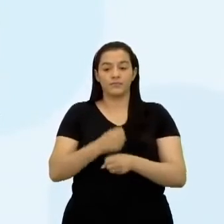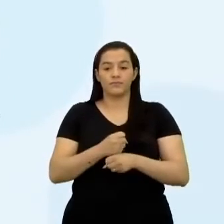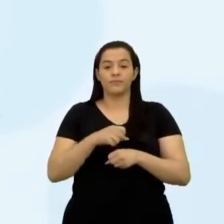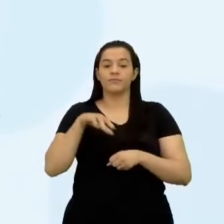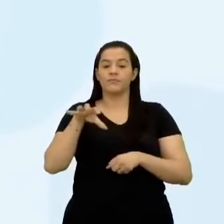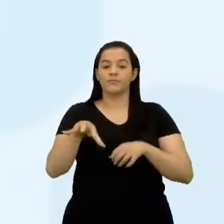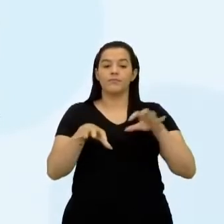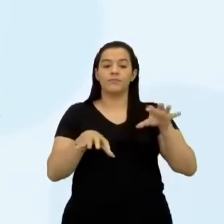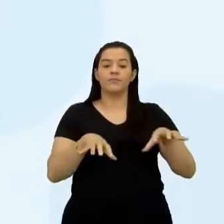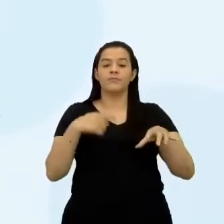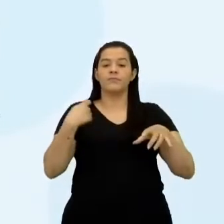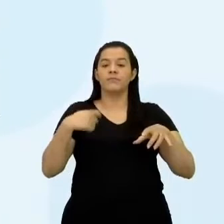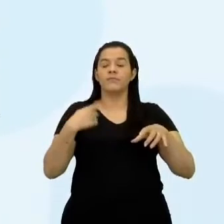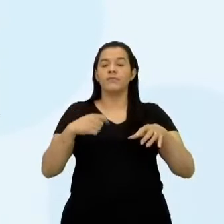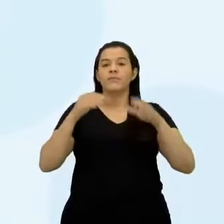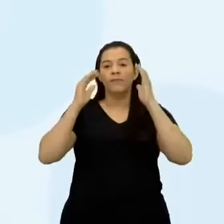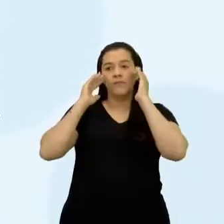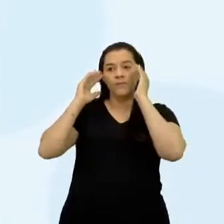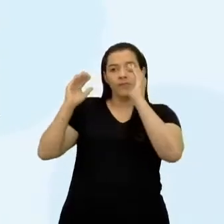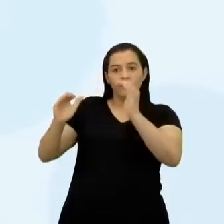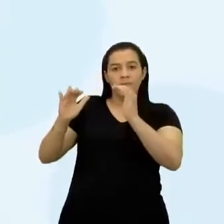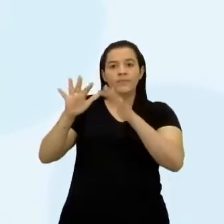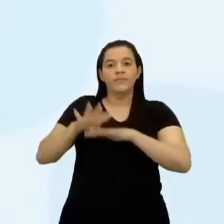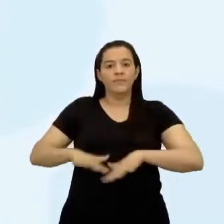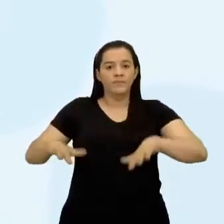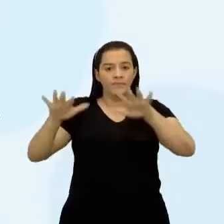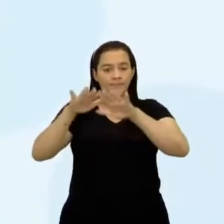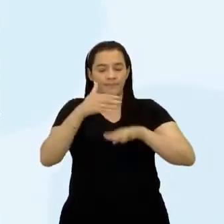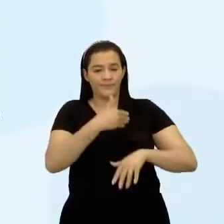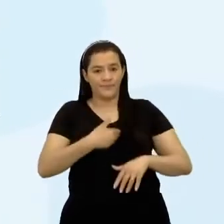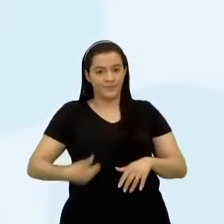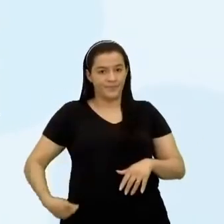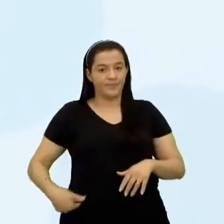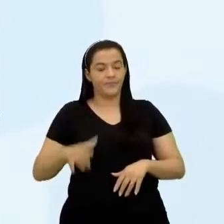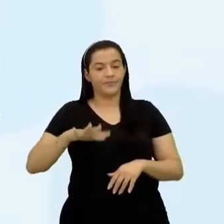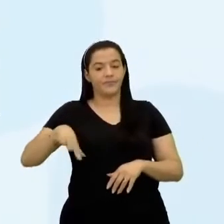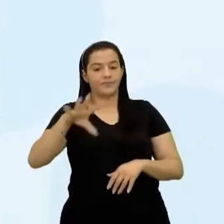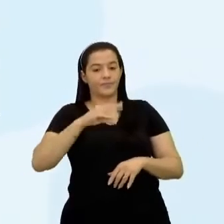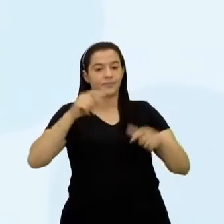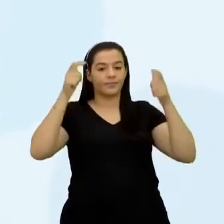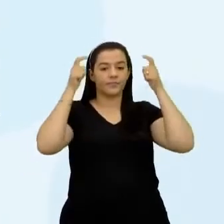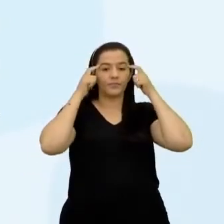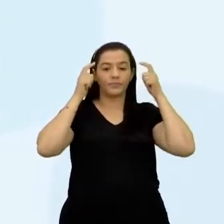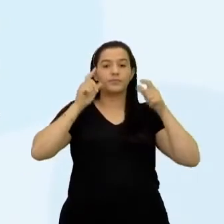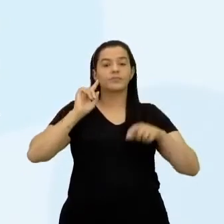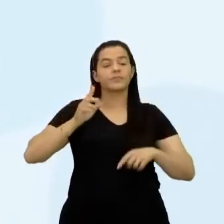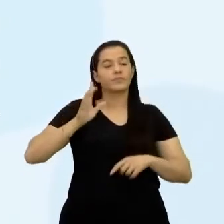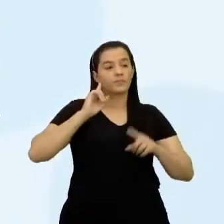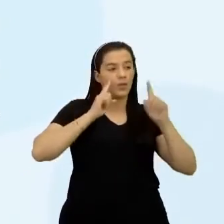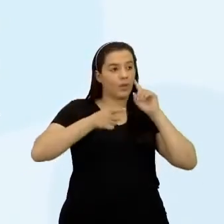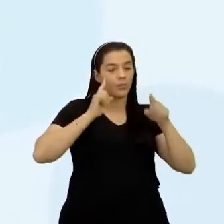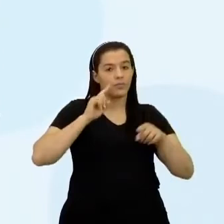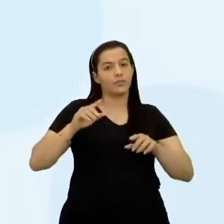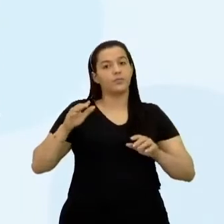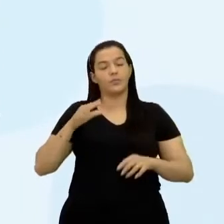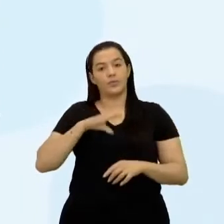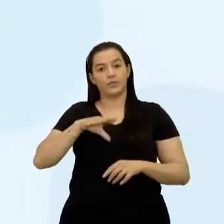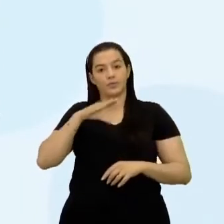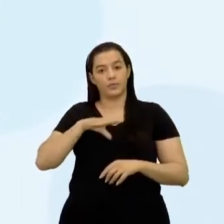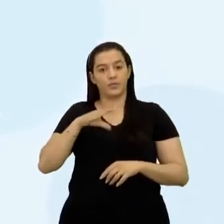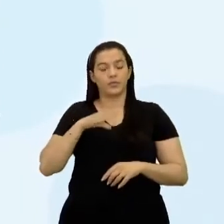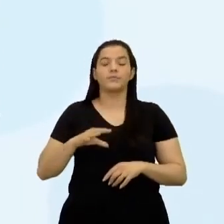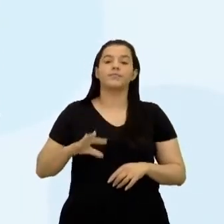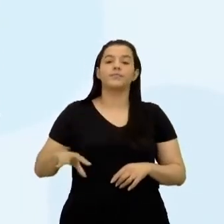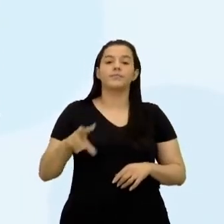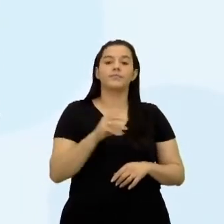capitanias deveriam se subordinar ao governo geral, que eram representantes da coroa portuguesa na colônia. Os cargos de